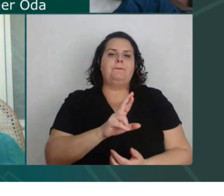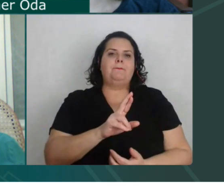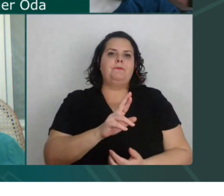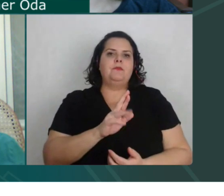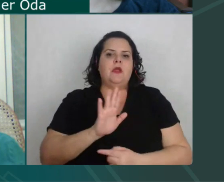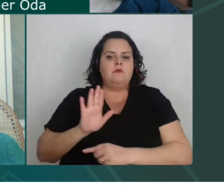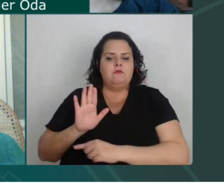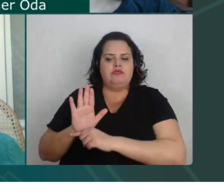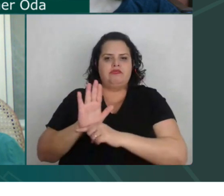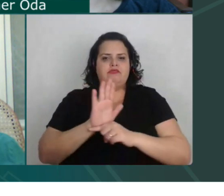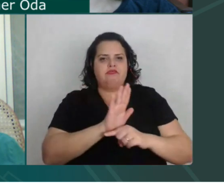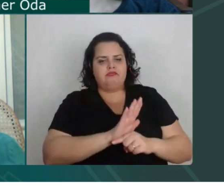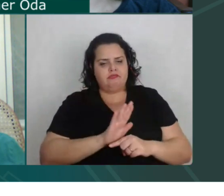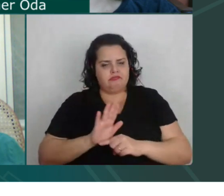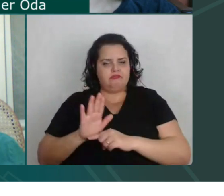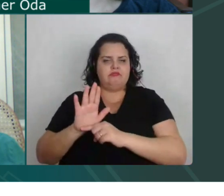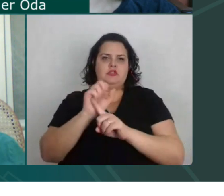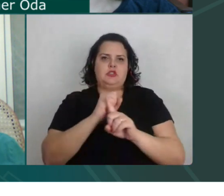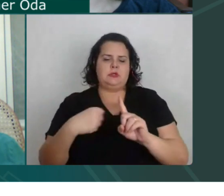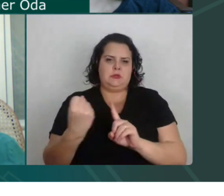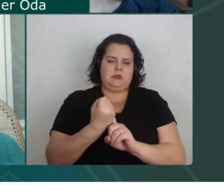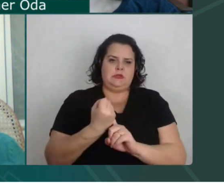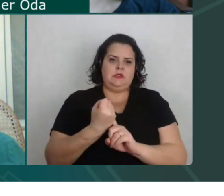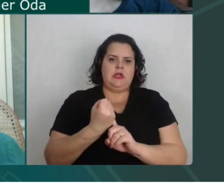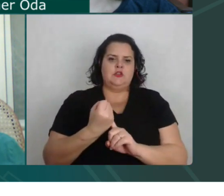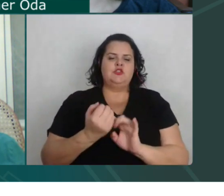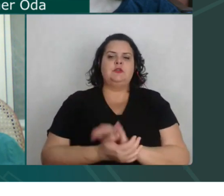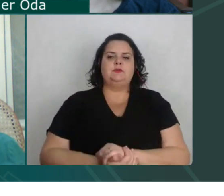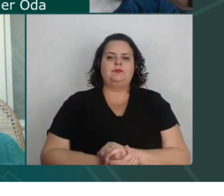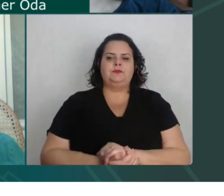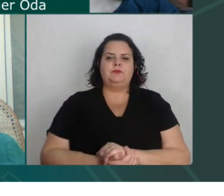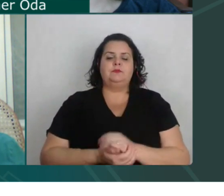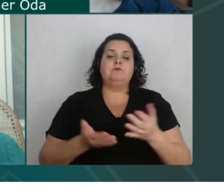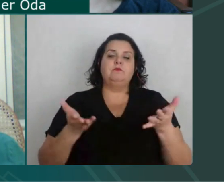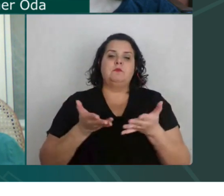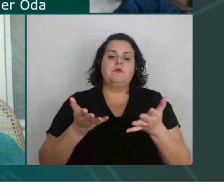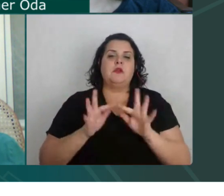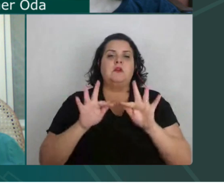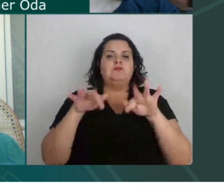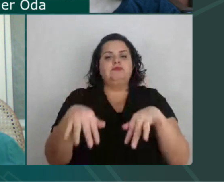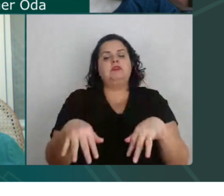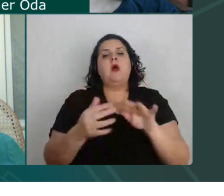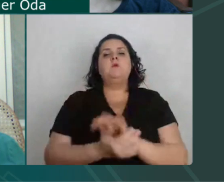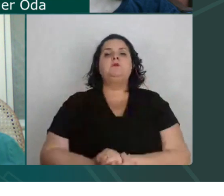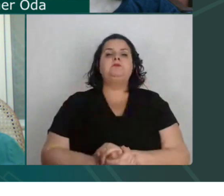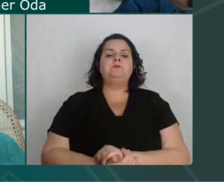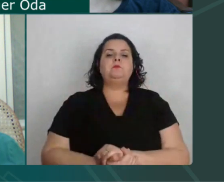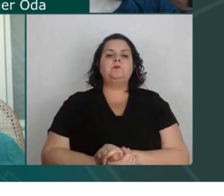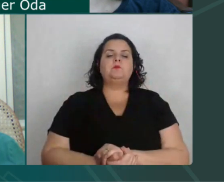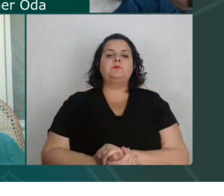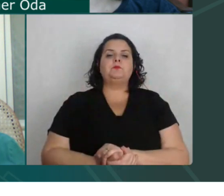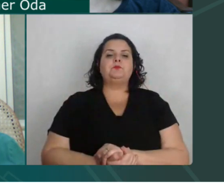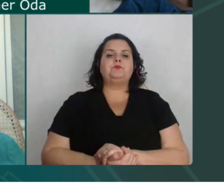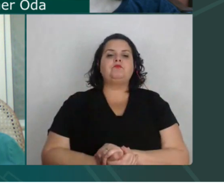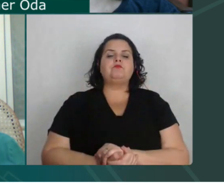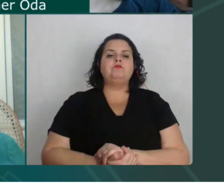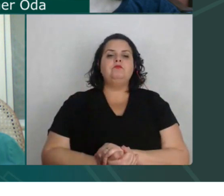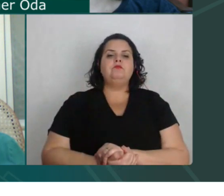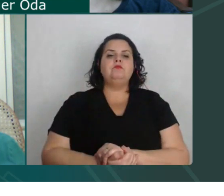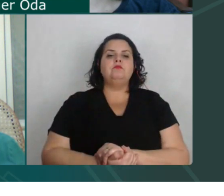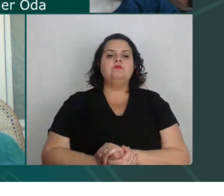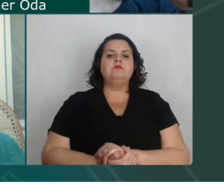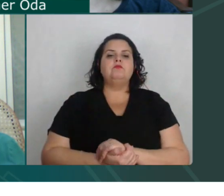para os anseios da sociedade. E gostaria de finalizar esta mesa dizendo que, mais do